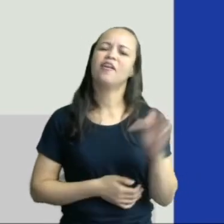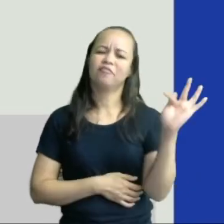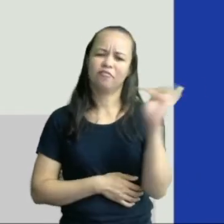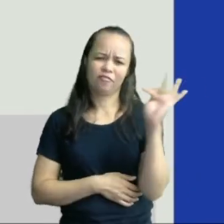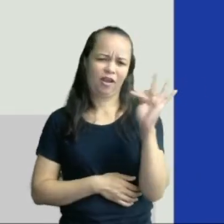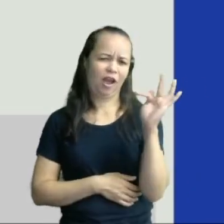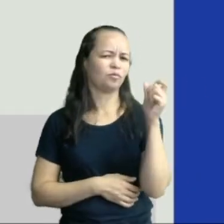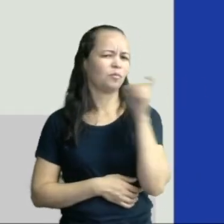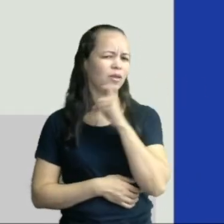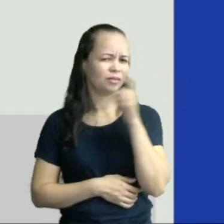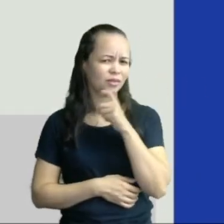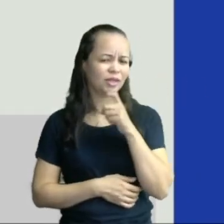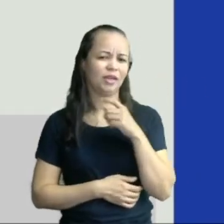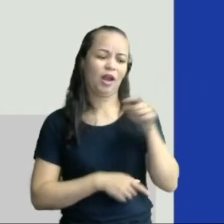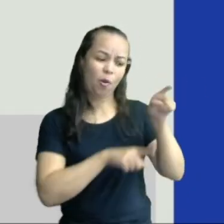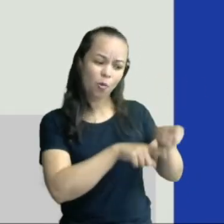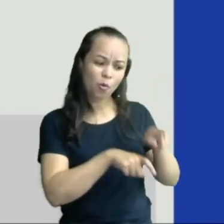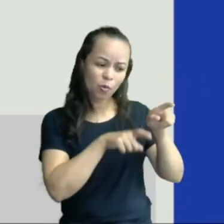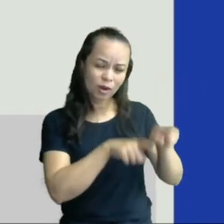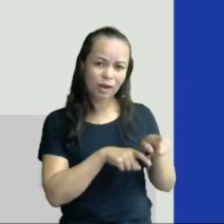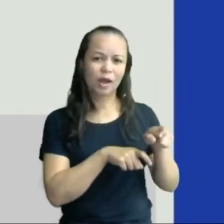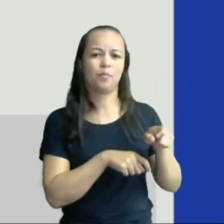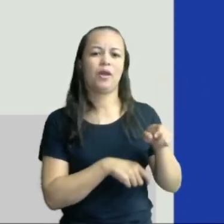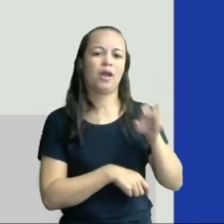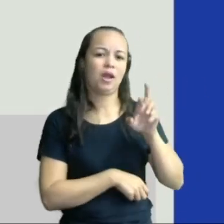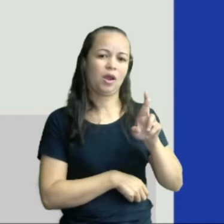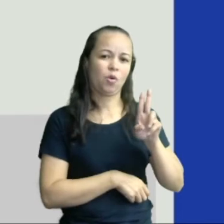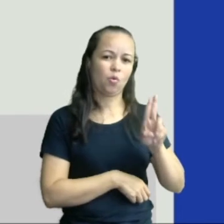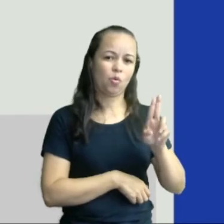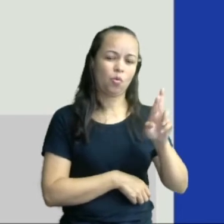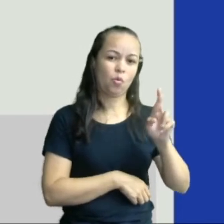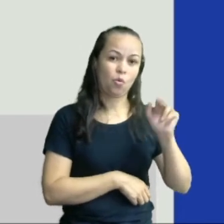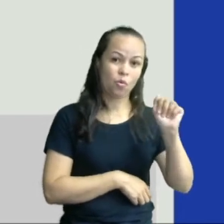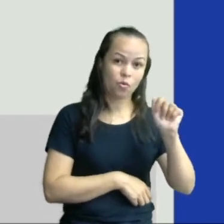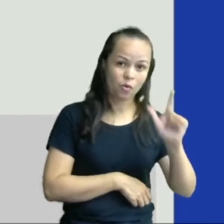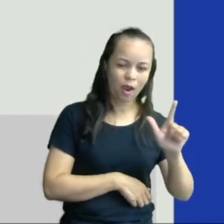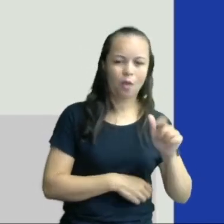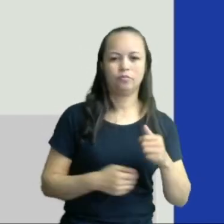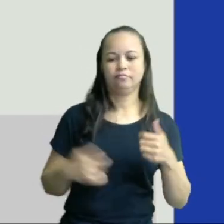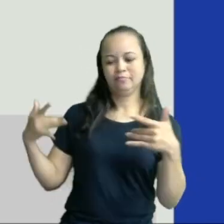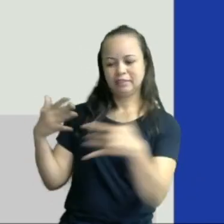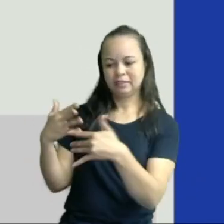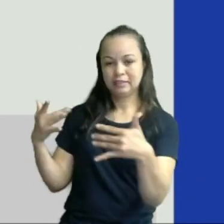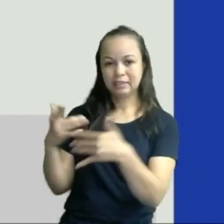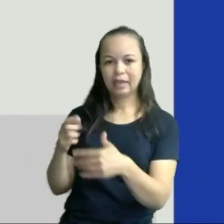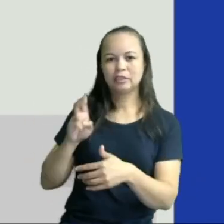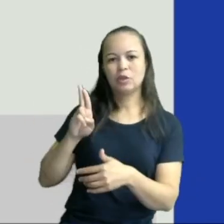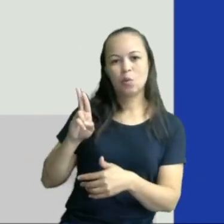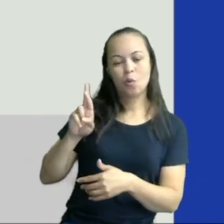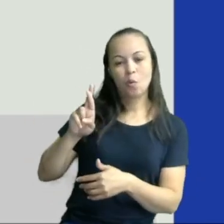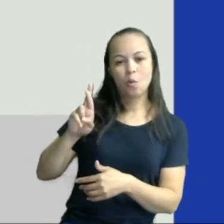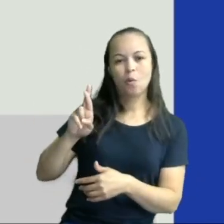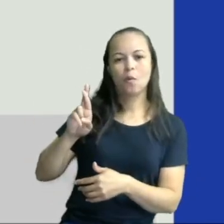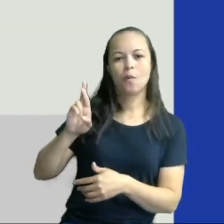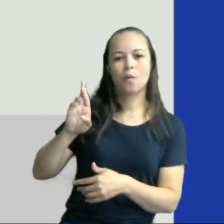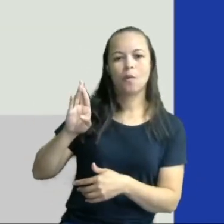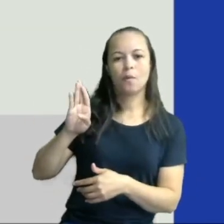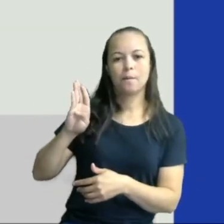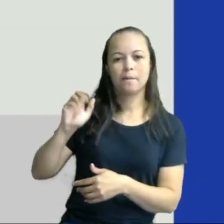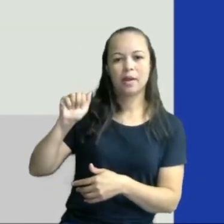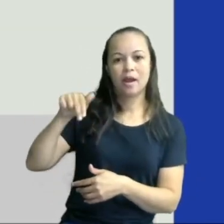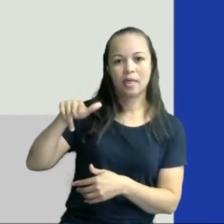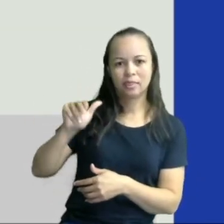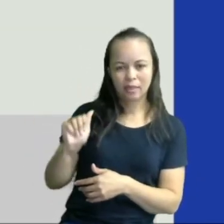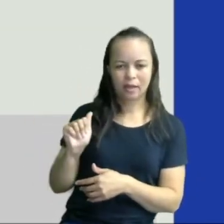Falso. O campo é chamado de zona rural e a cidade é chamada de zona urbana. Cuidado para